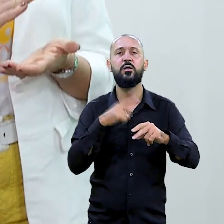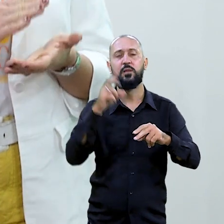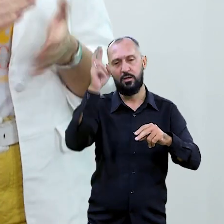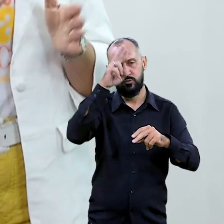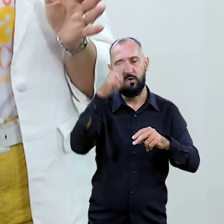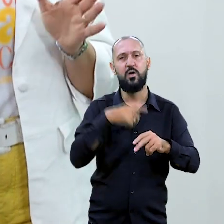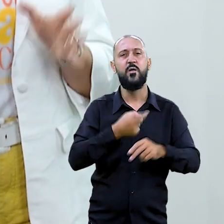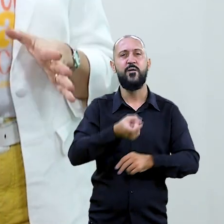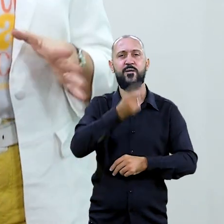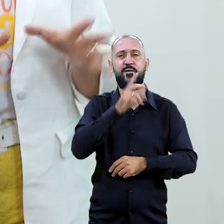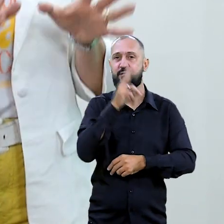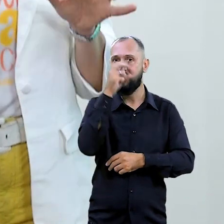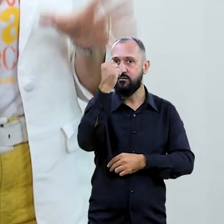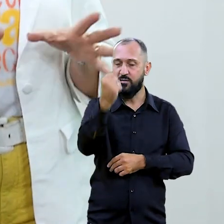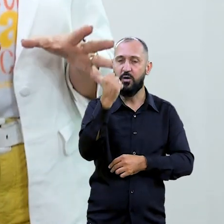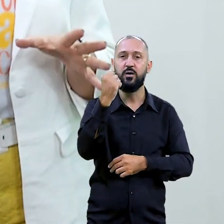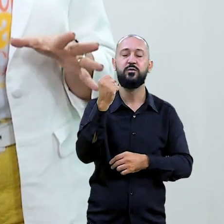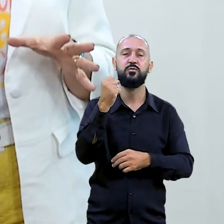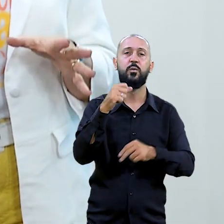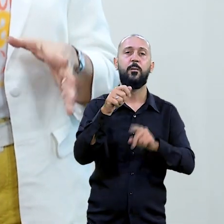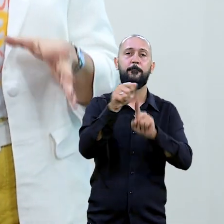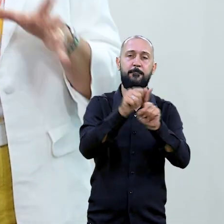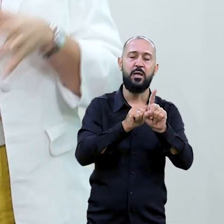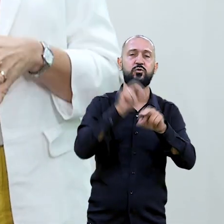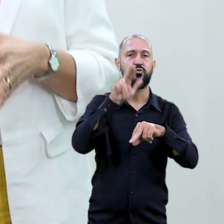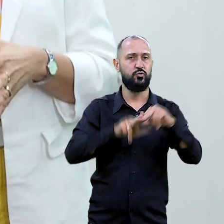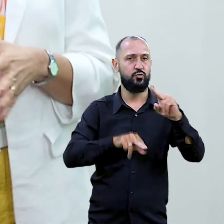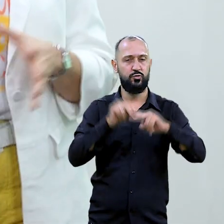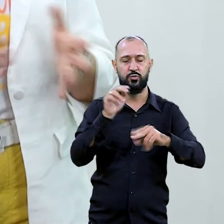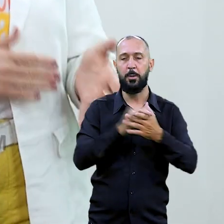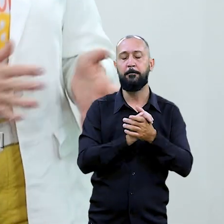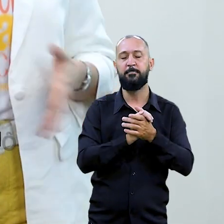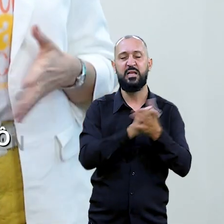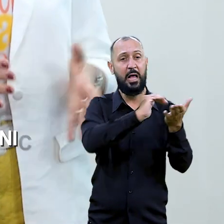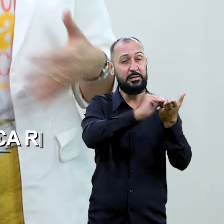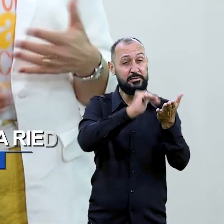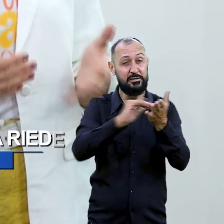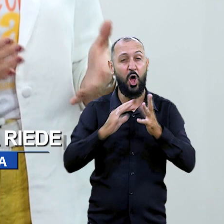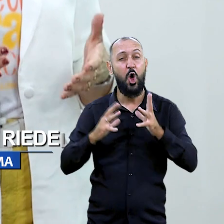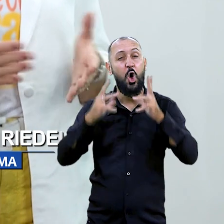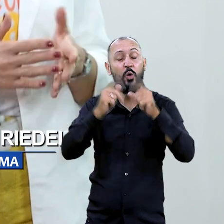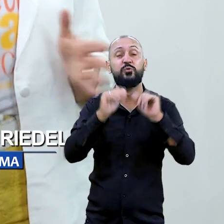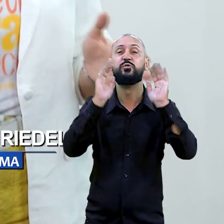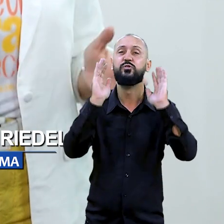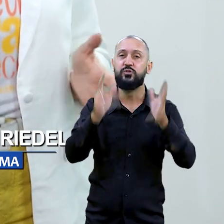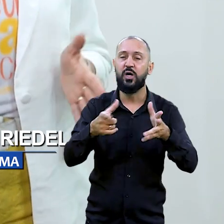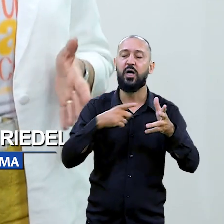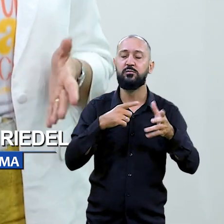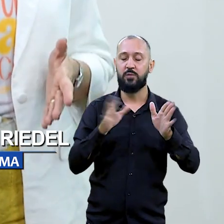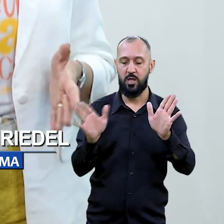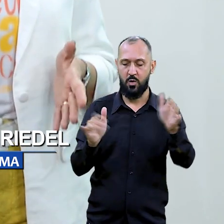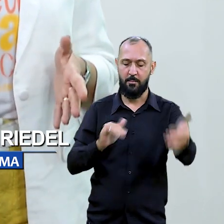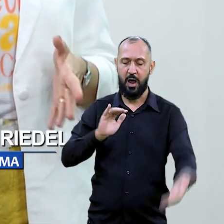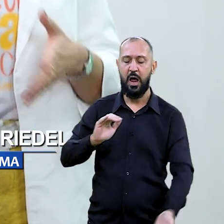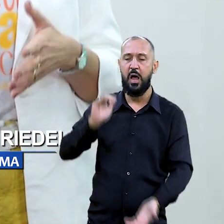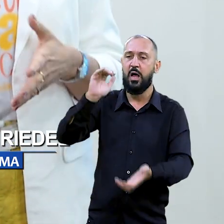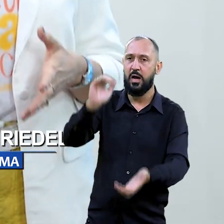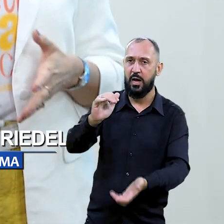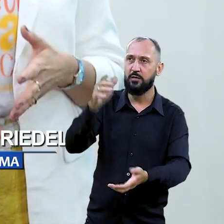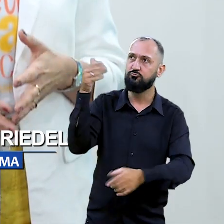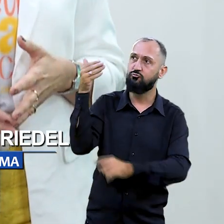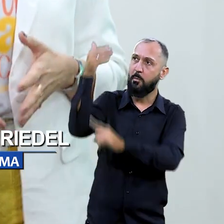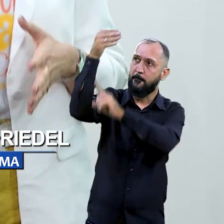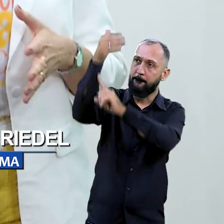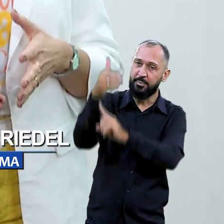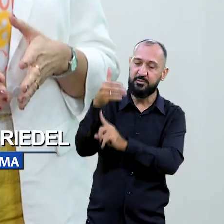e depois, para poder, em junho, já está com a triagem pronta para poder fazer a entrega, que é onde tem historicamente o frio maior, né, que seria o